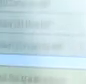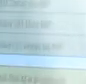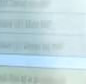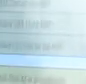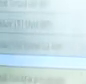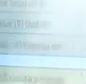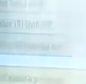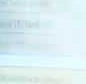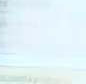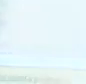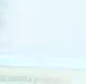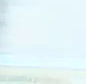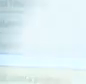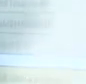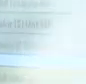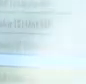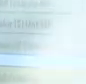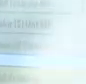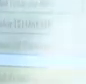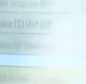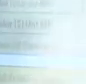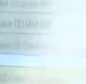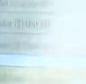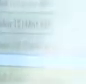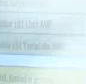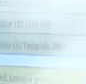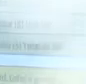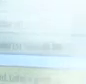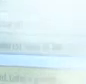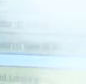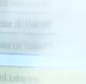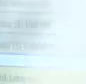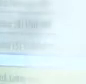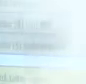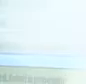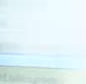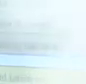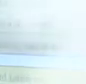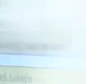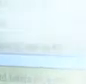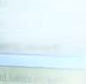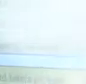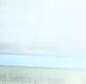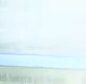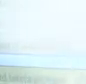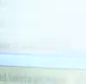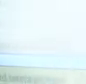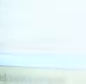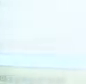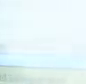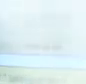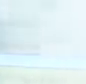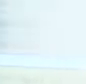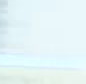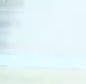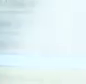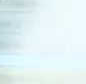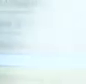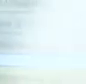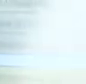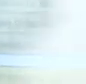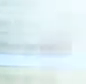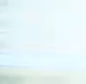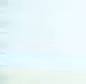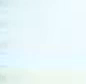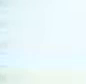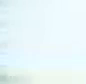confundir, ó, nós estamos trabalhando uma peça orçamentária na aula, na teleaula, ok? Teleaula tem